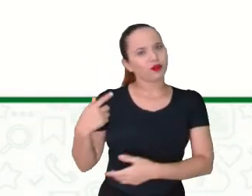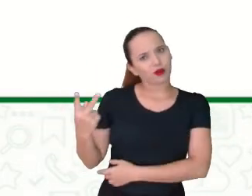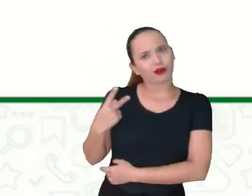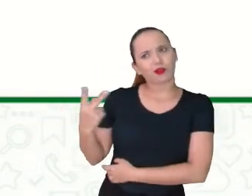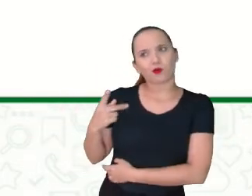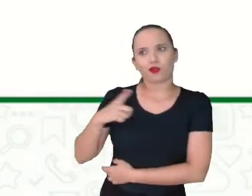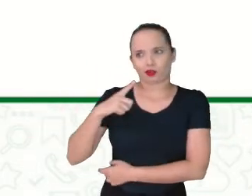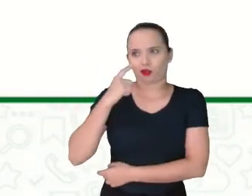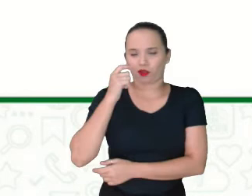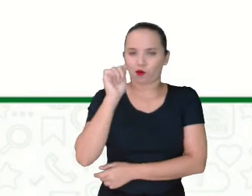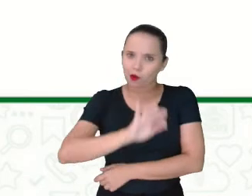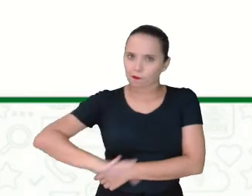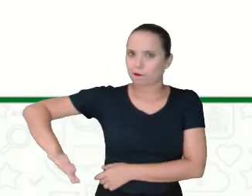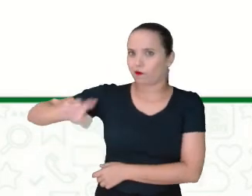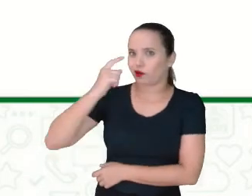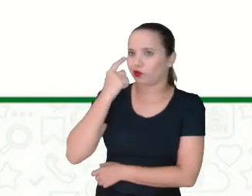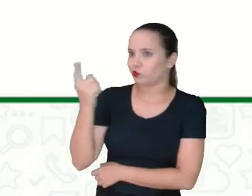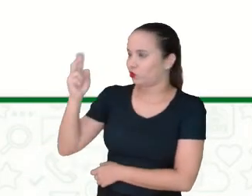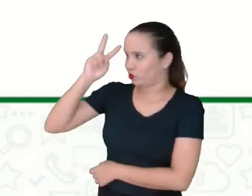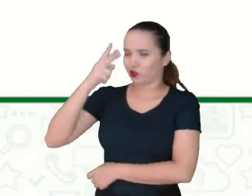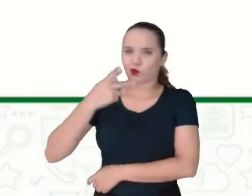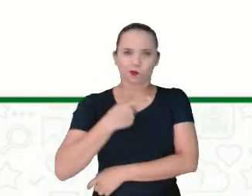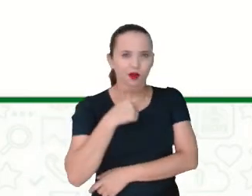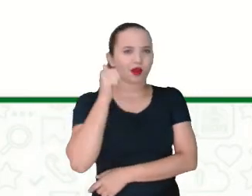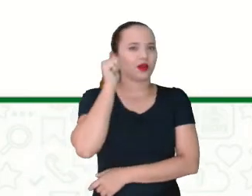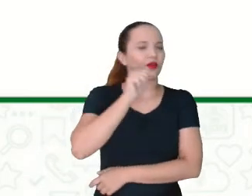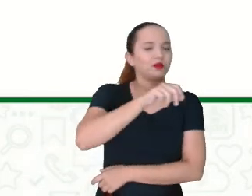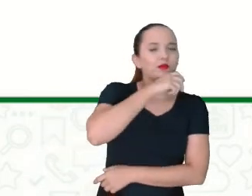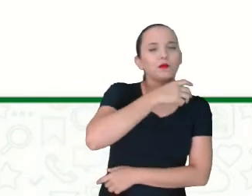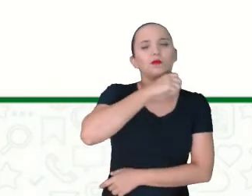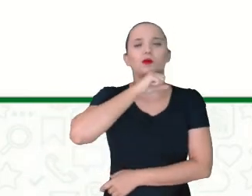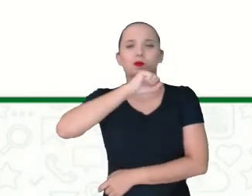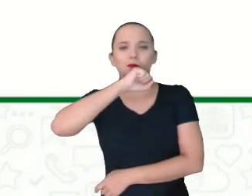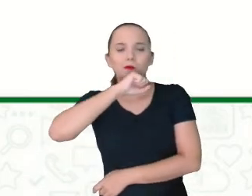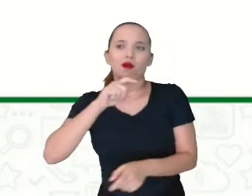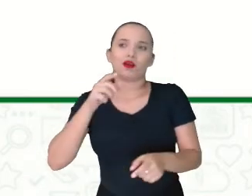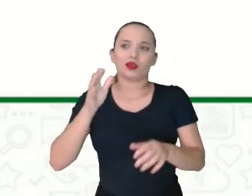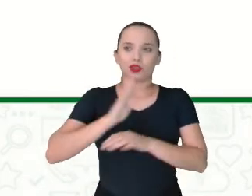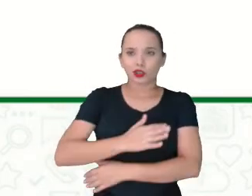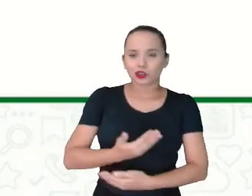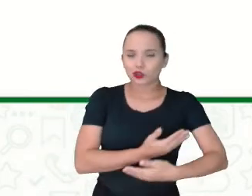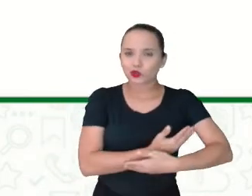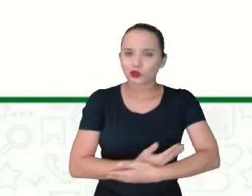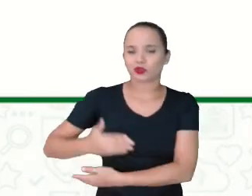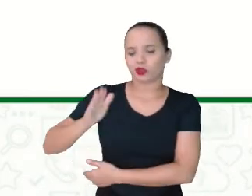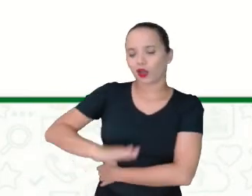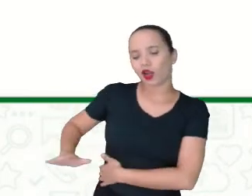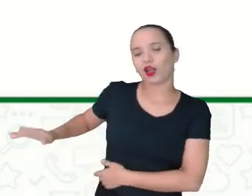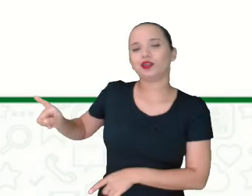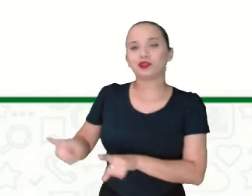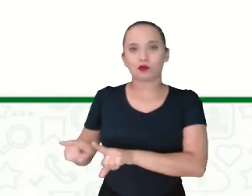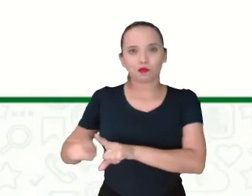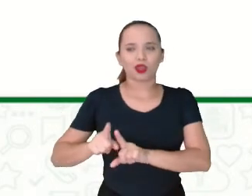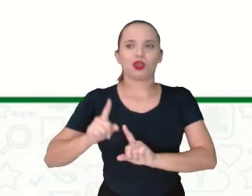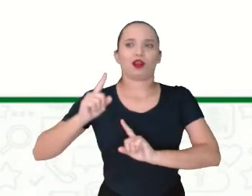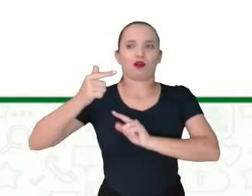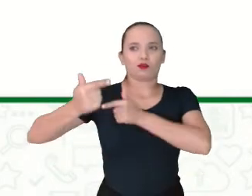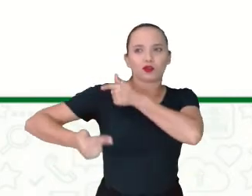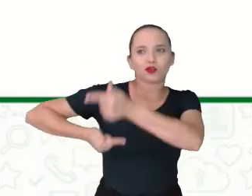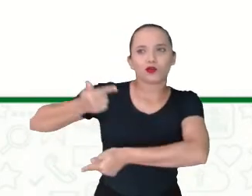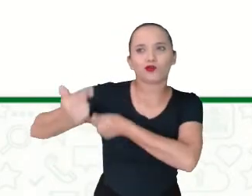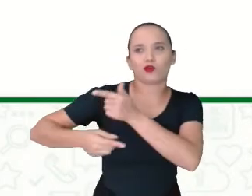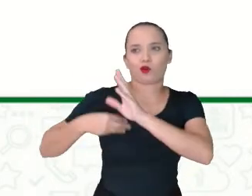uma foto aí mostrando seres humanos, né? O papai e a mamãe e as crianças aí, né? Que foram geradas a partir